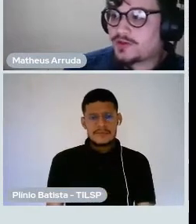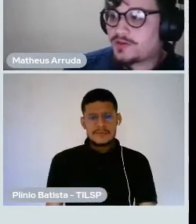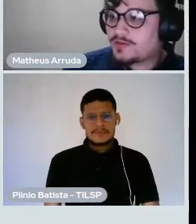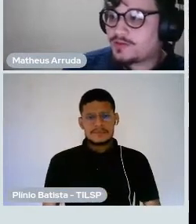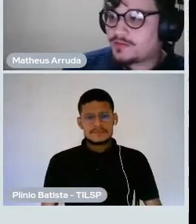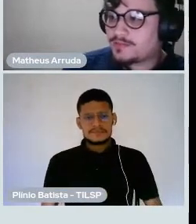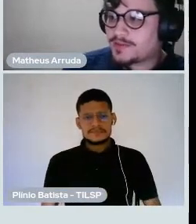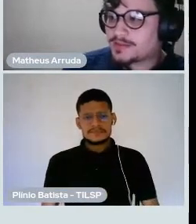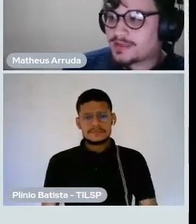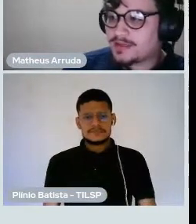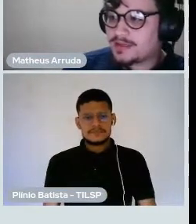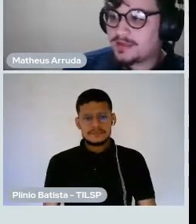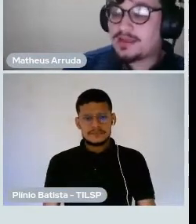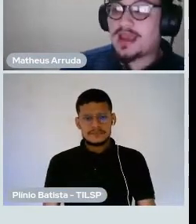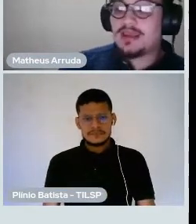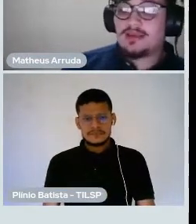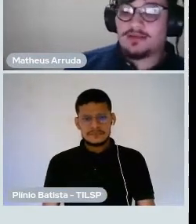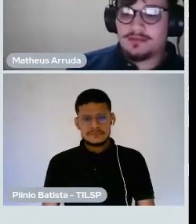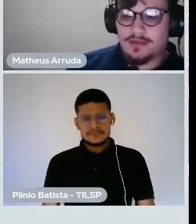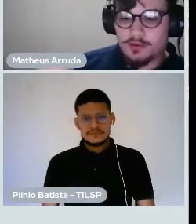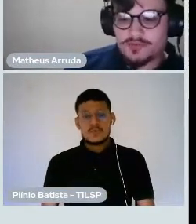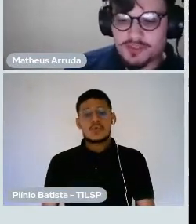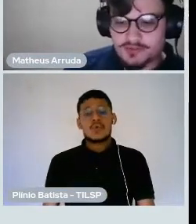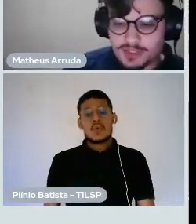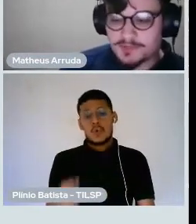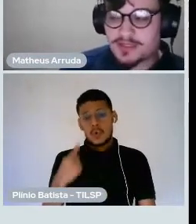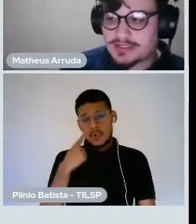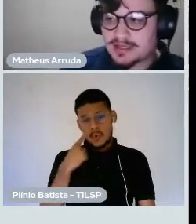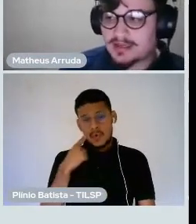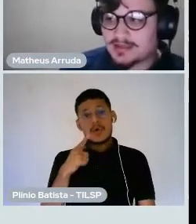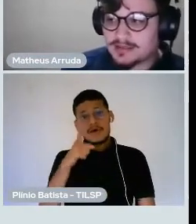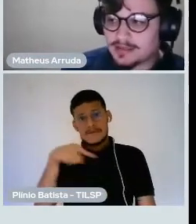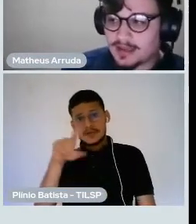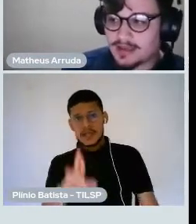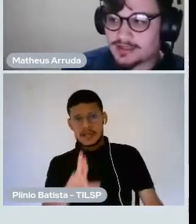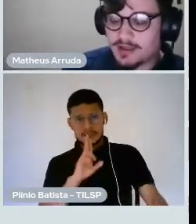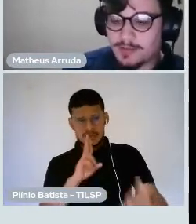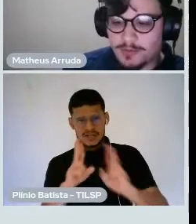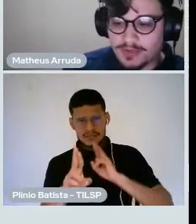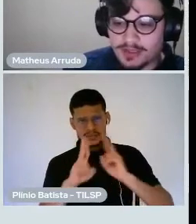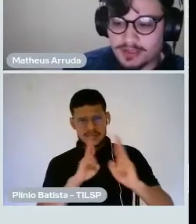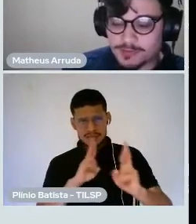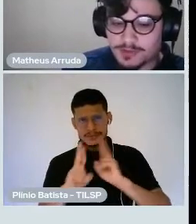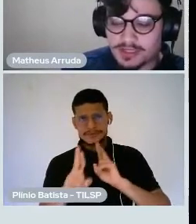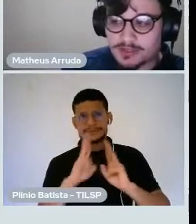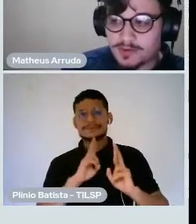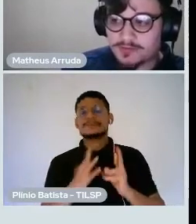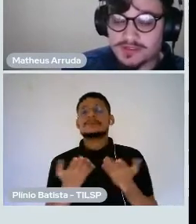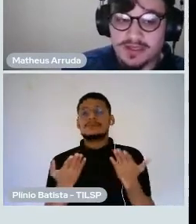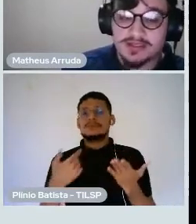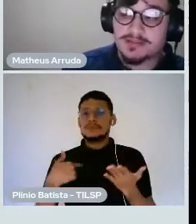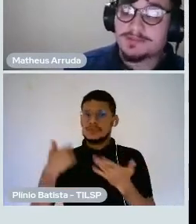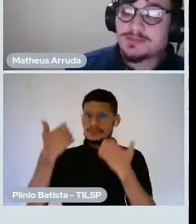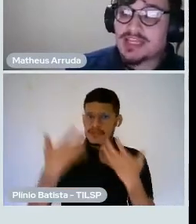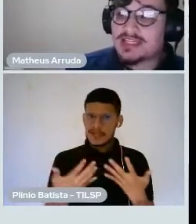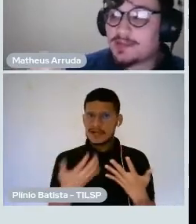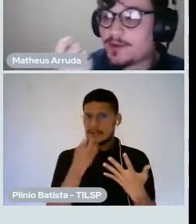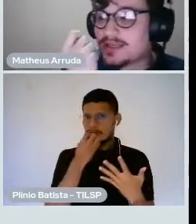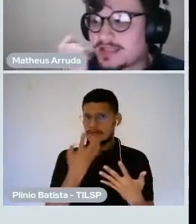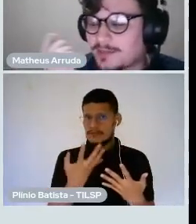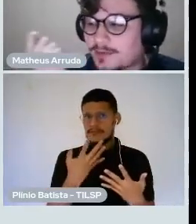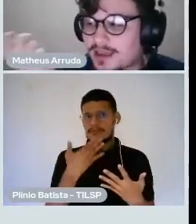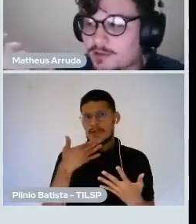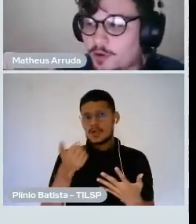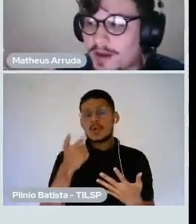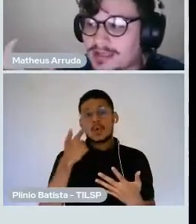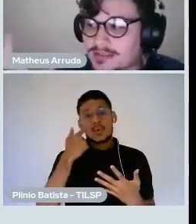Deixa eu só passar aqui. E aí, enquanto vocês vão respondendo essa questão aí para eu poder responder direito para vocês, a gente tem,